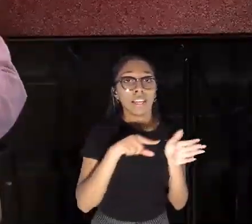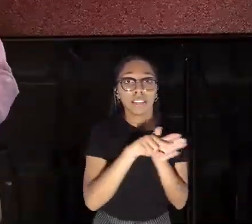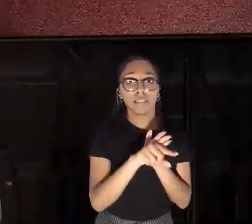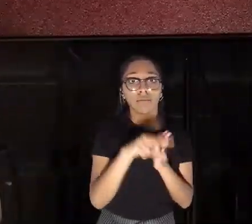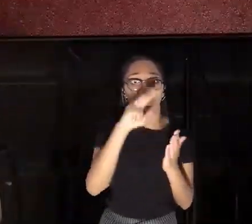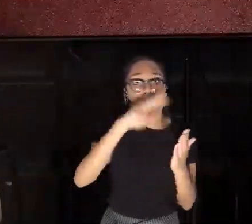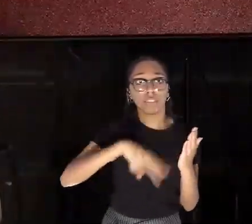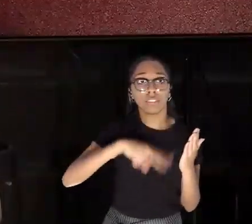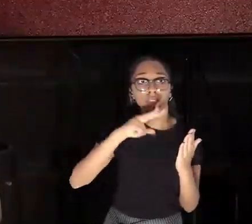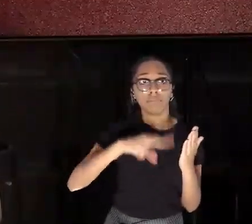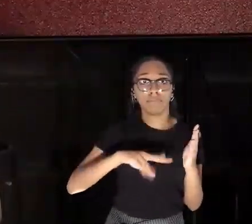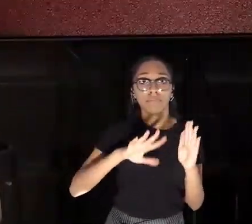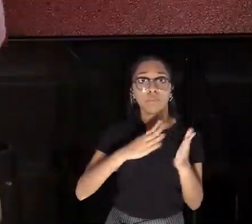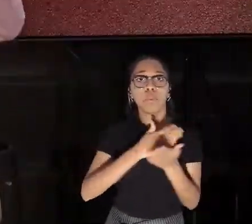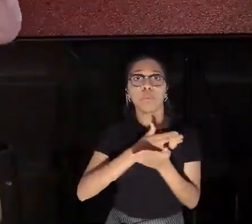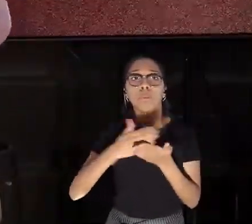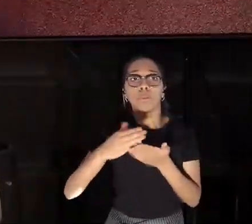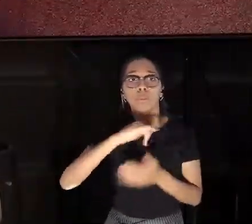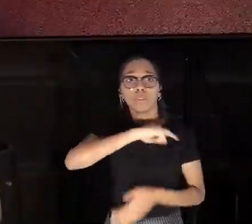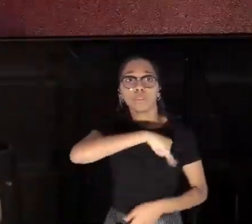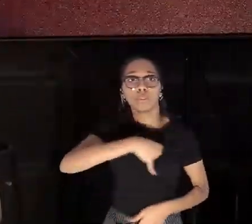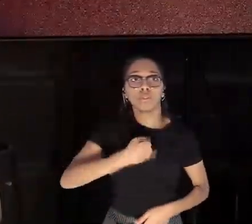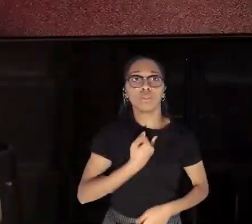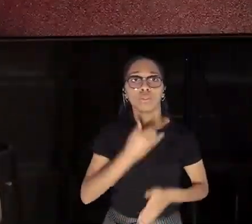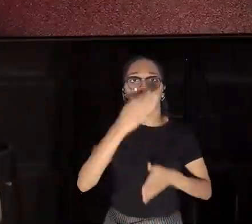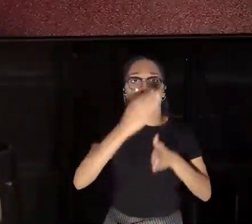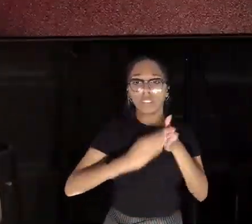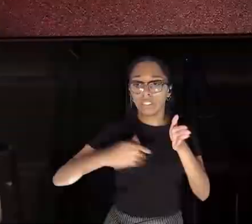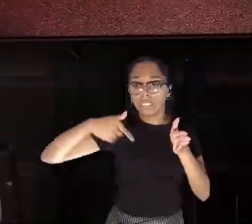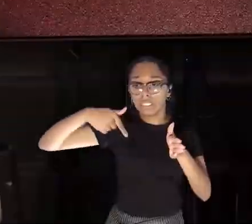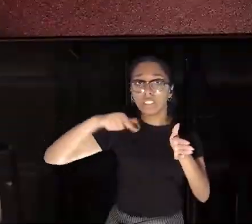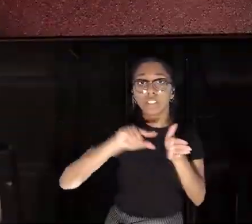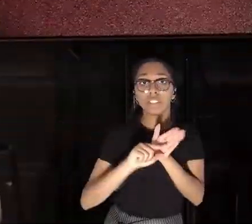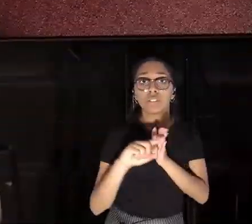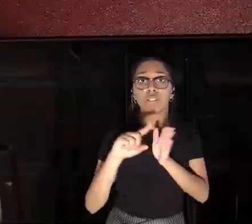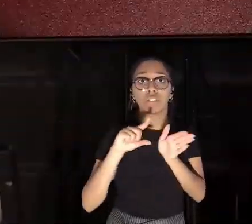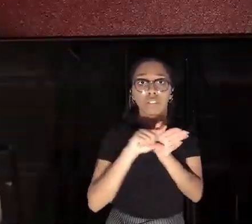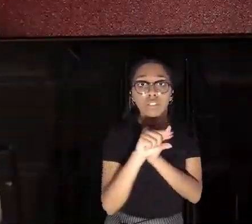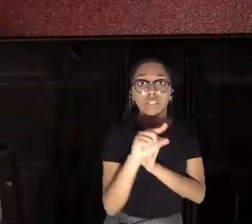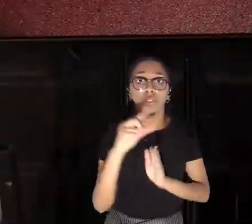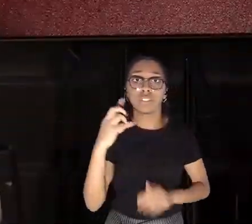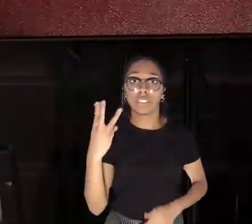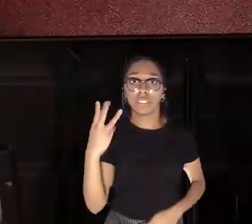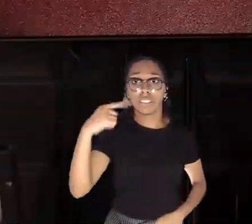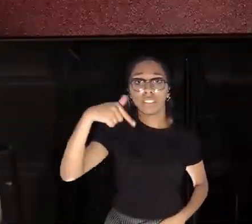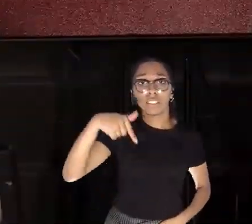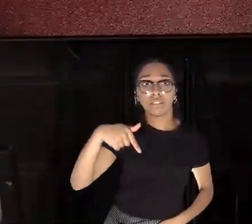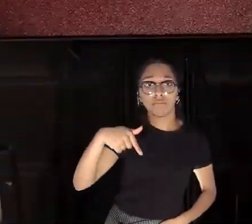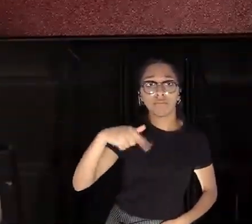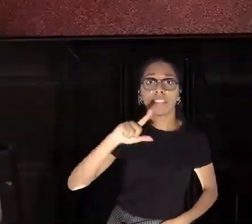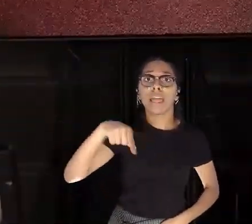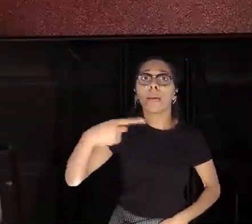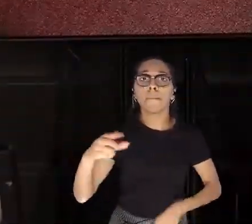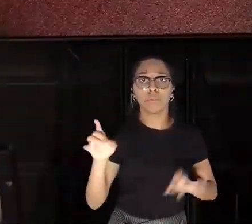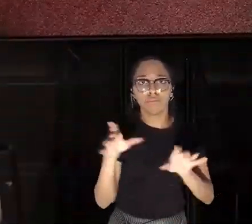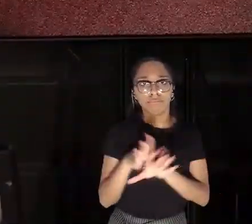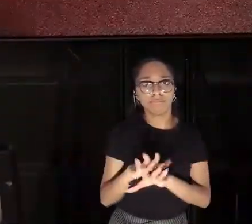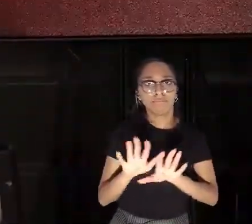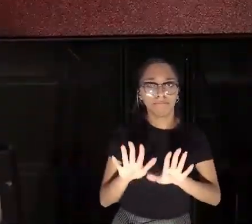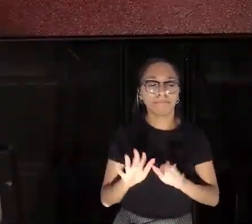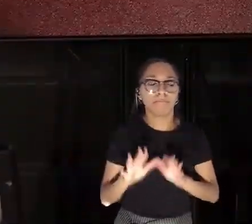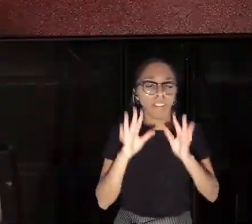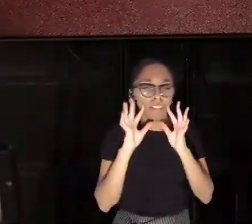em João 7,37. Fica comigo, nós vamos orar em seguida. No último dia, e mais importante dia de